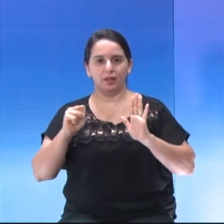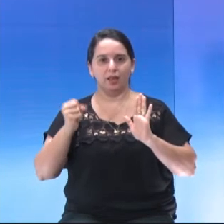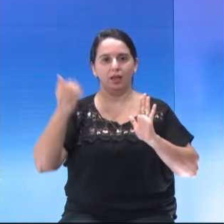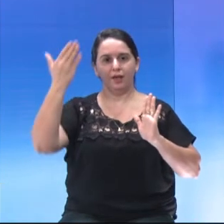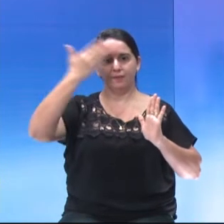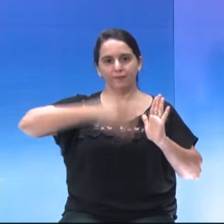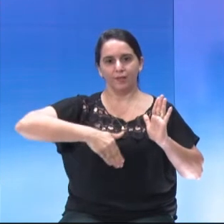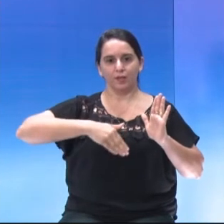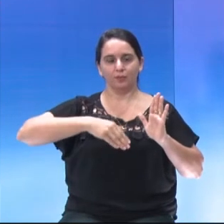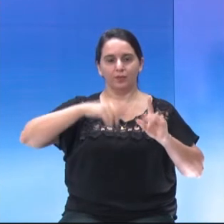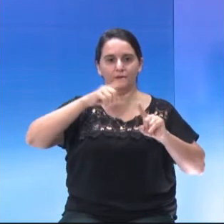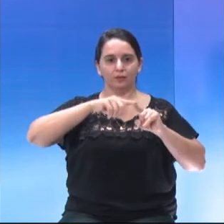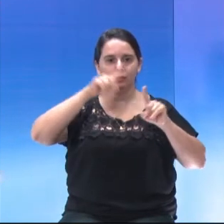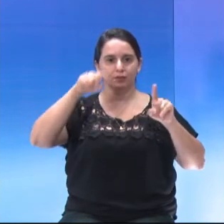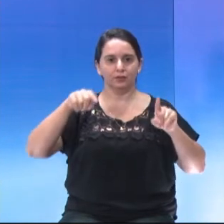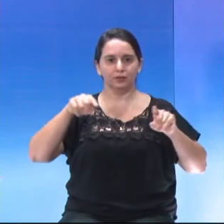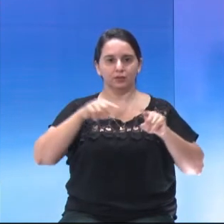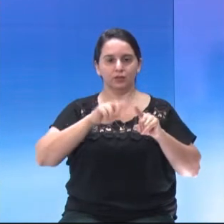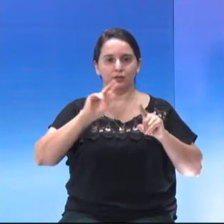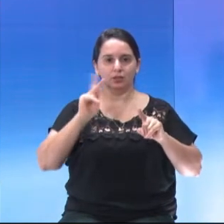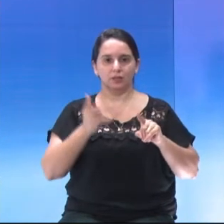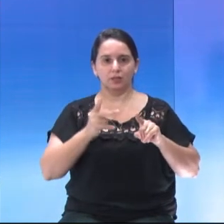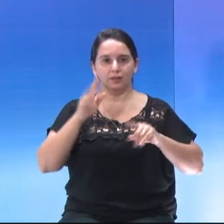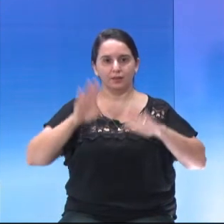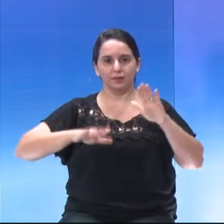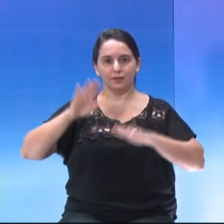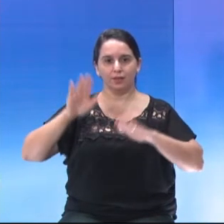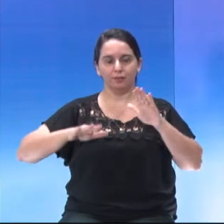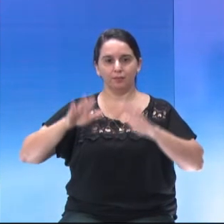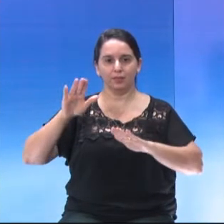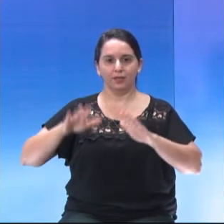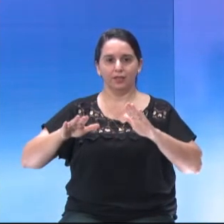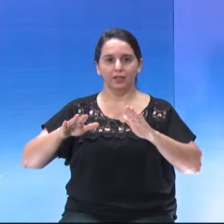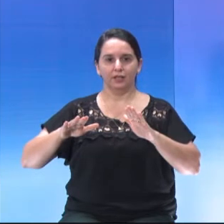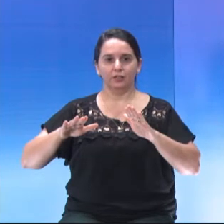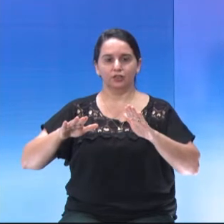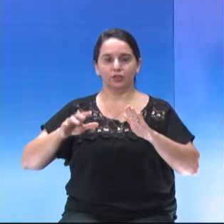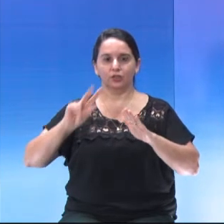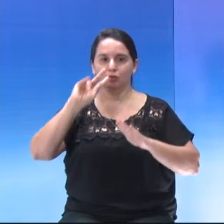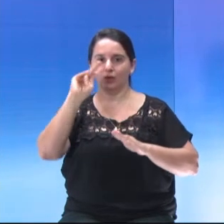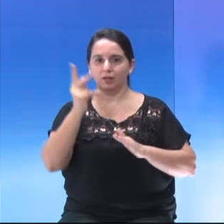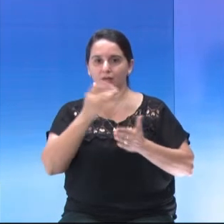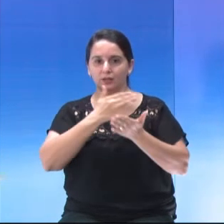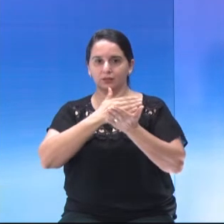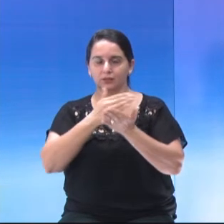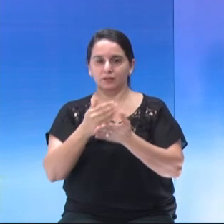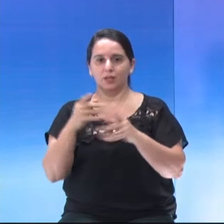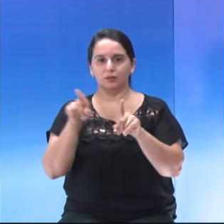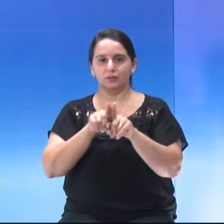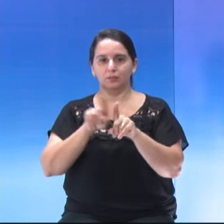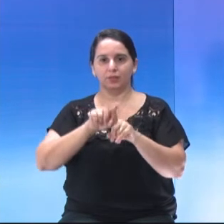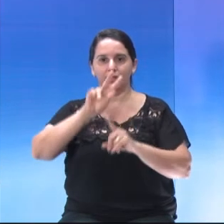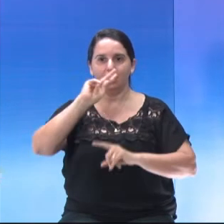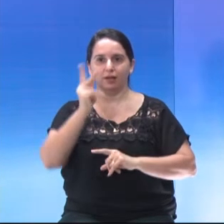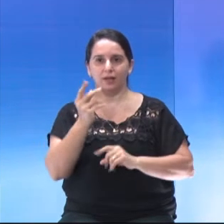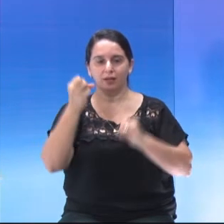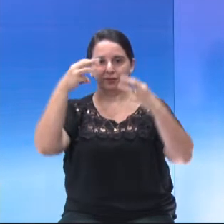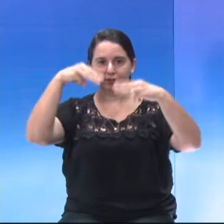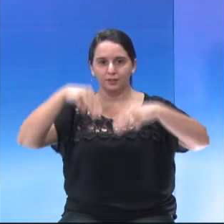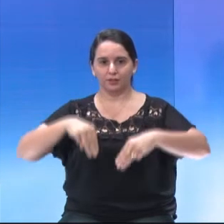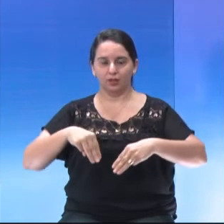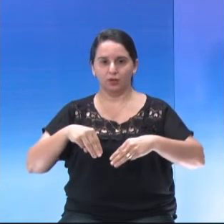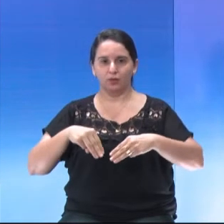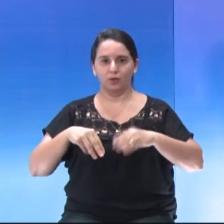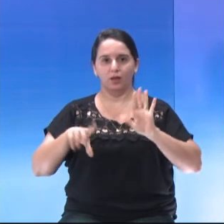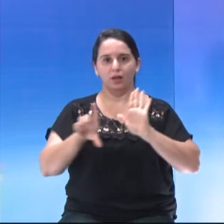ΔH depende exclusivamente da entalpia inicial e da entalpia final. Então, estudante, a lei de